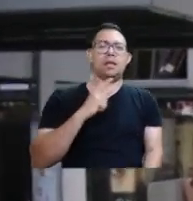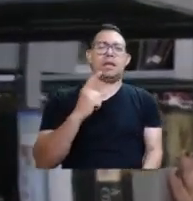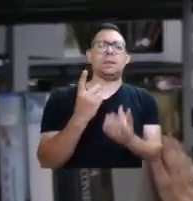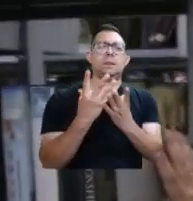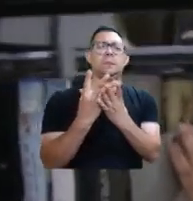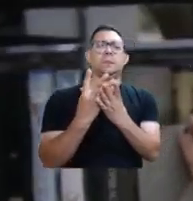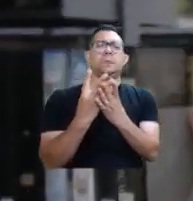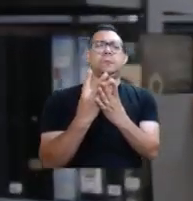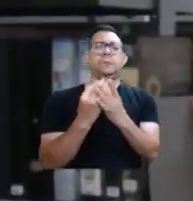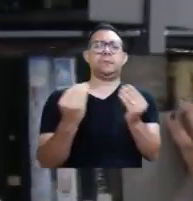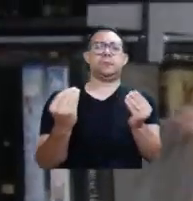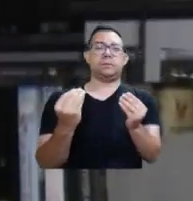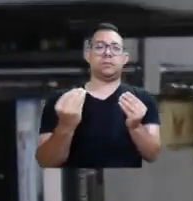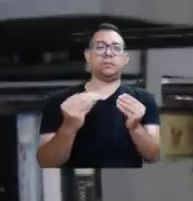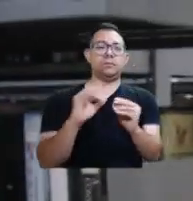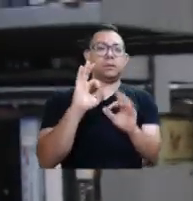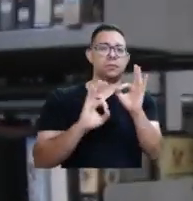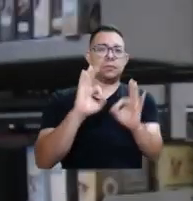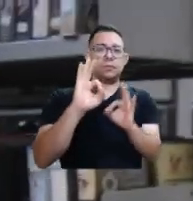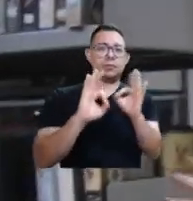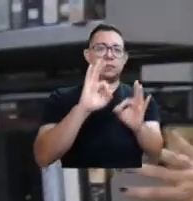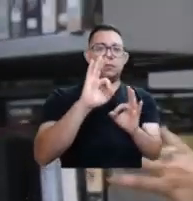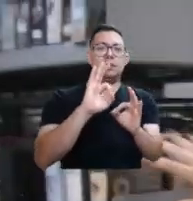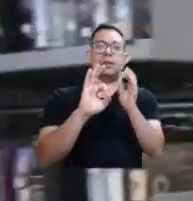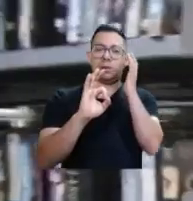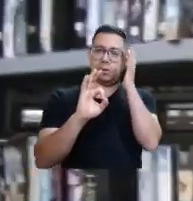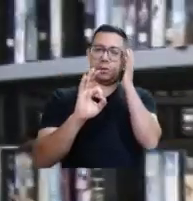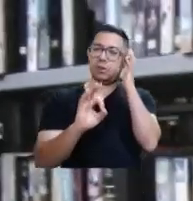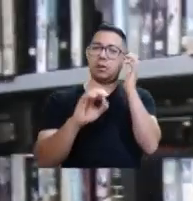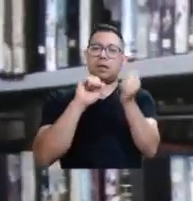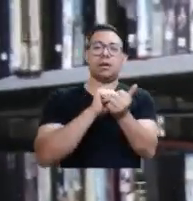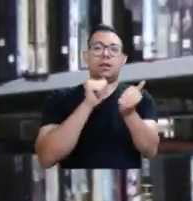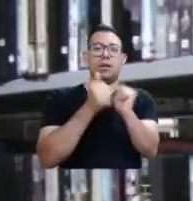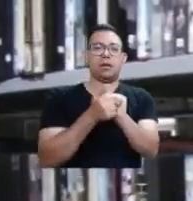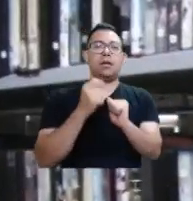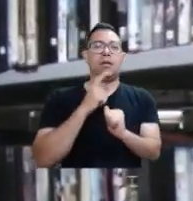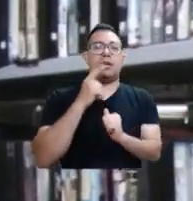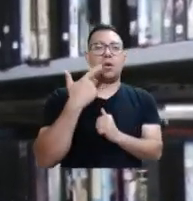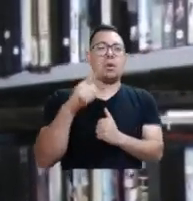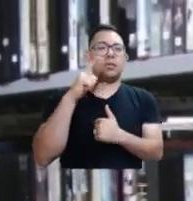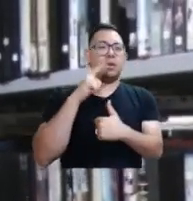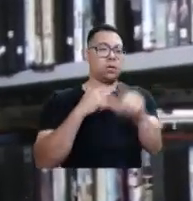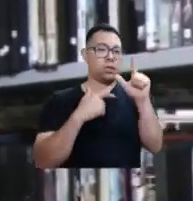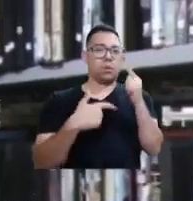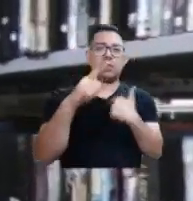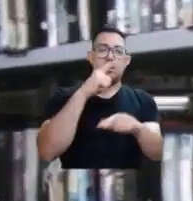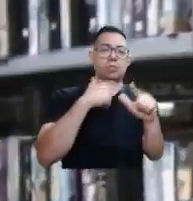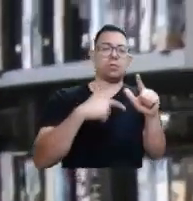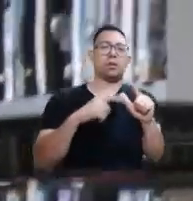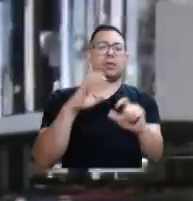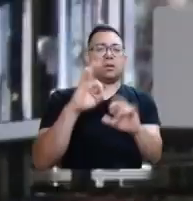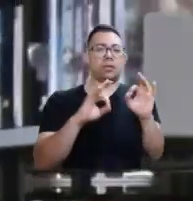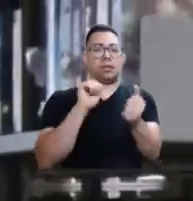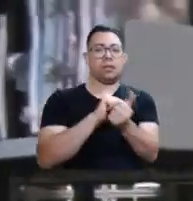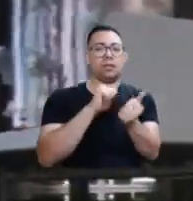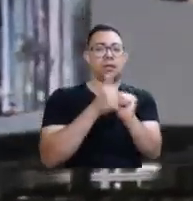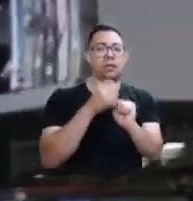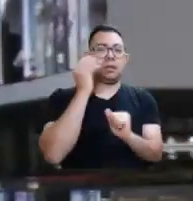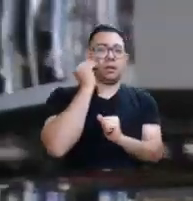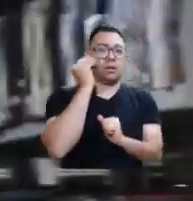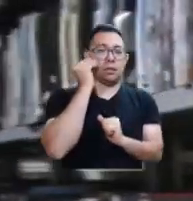enquanto os VHS, são inúmeros, então a gente teve que fazer uma acomodação dupla, porque a gente também tem outras